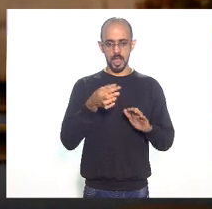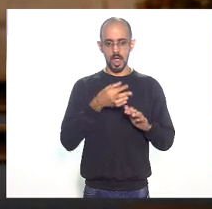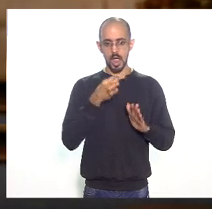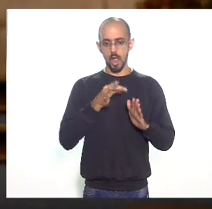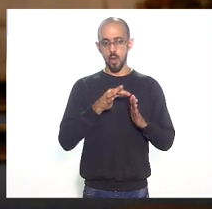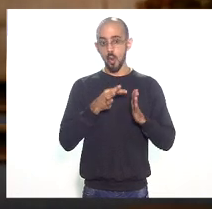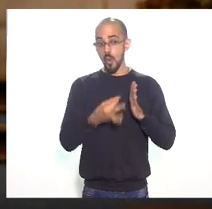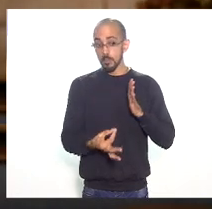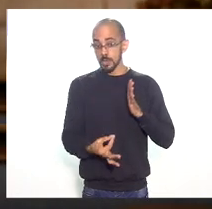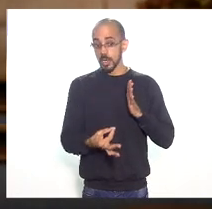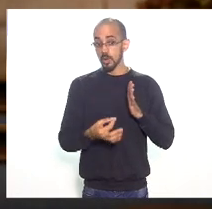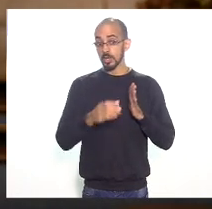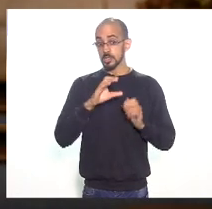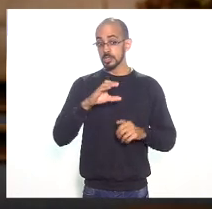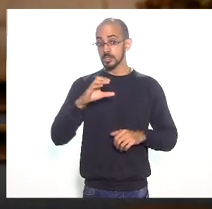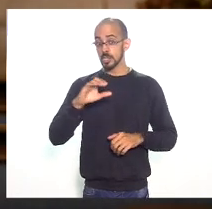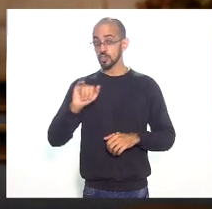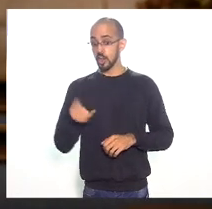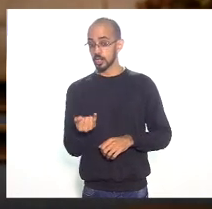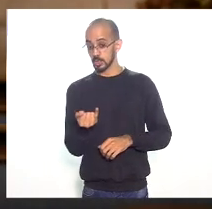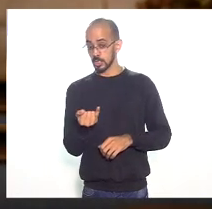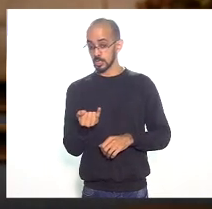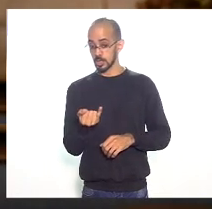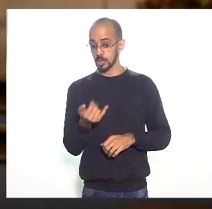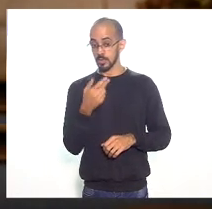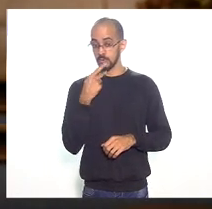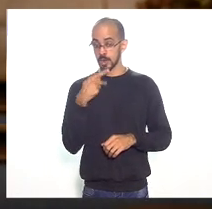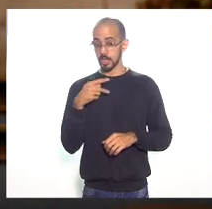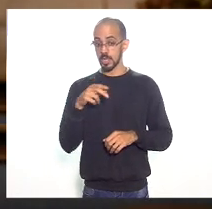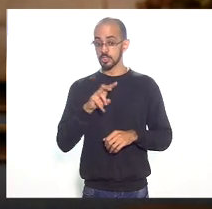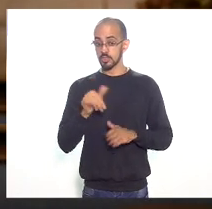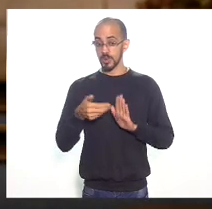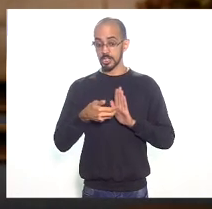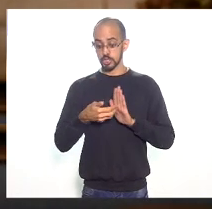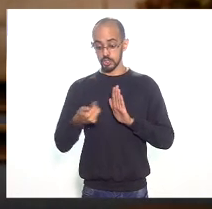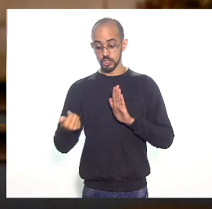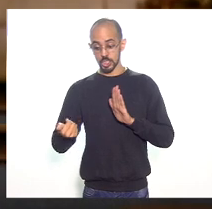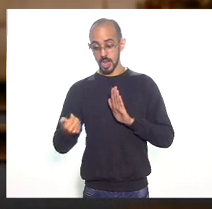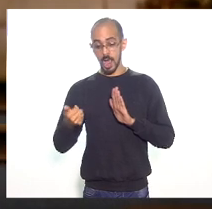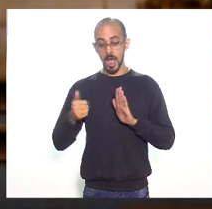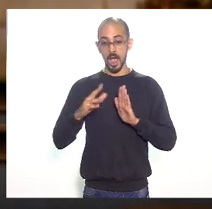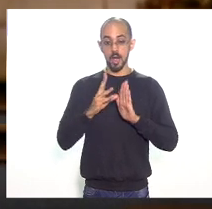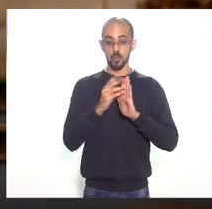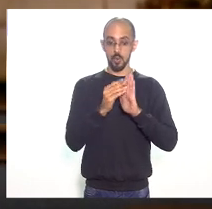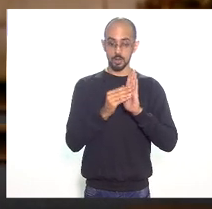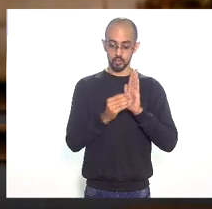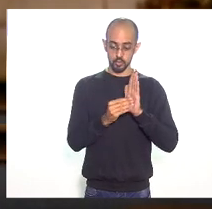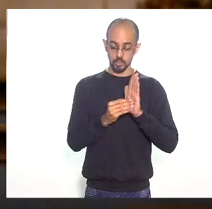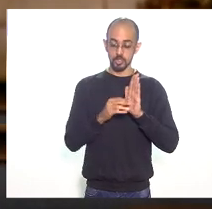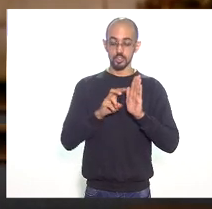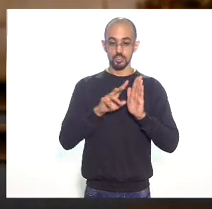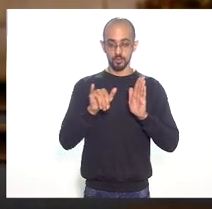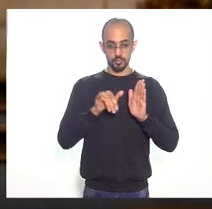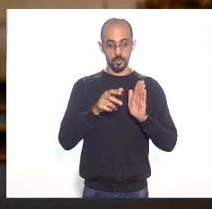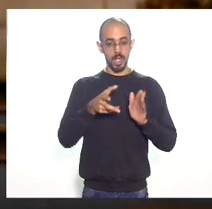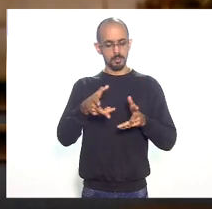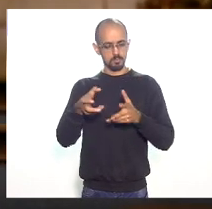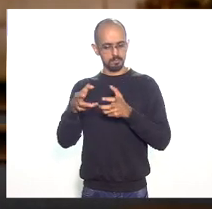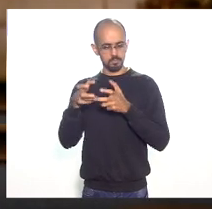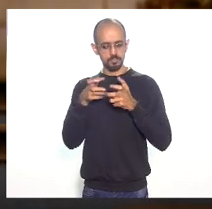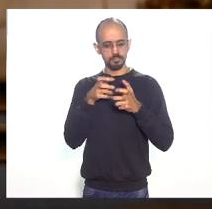Como eu falei no início, nós vamos tirar de pauta, vamos ouvir a OAB, vamos ouvir todo mundo. Fiquem